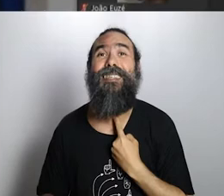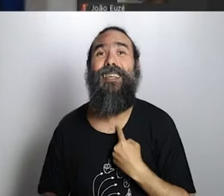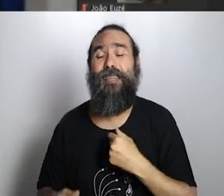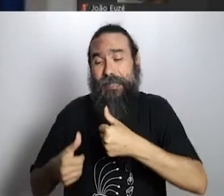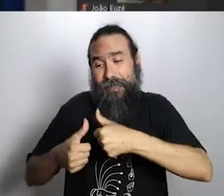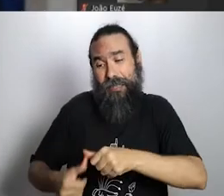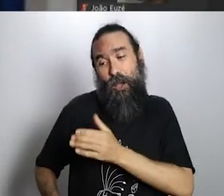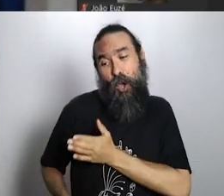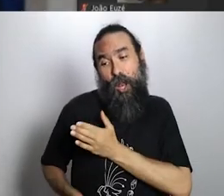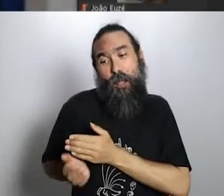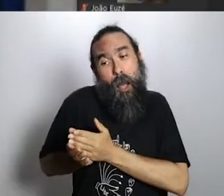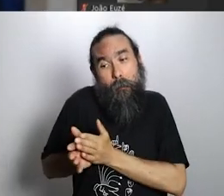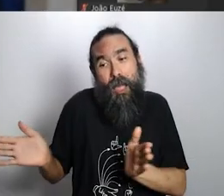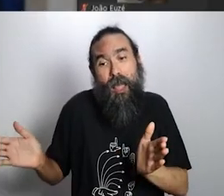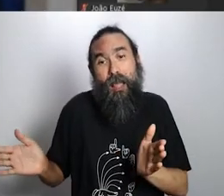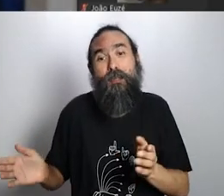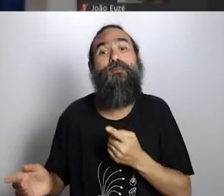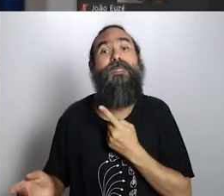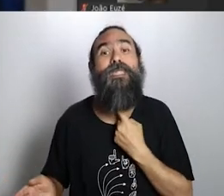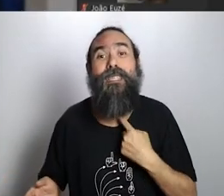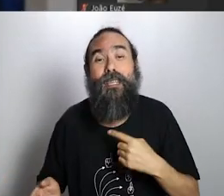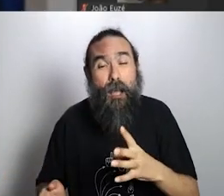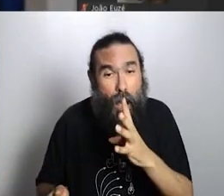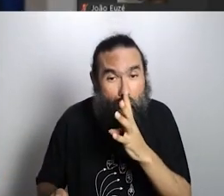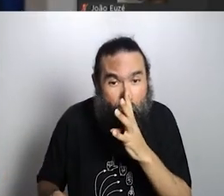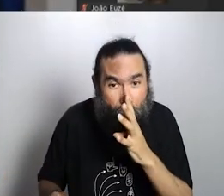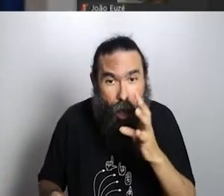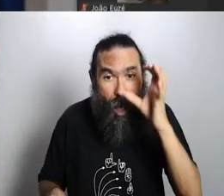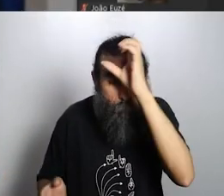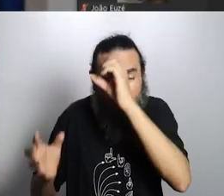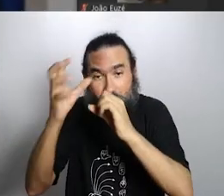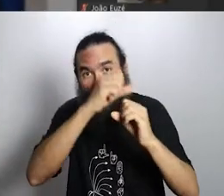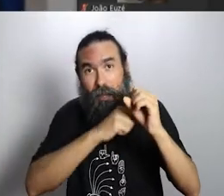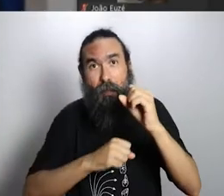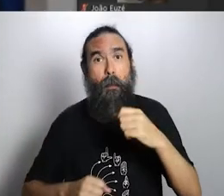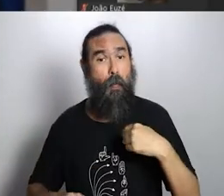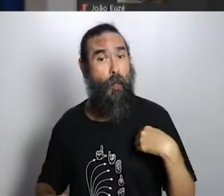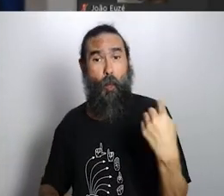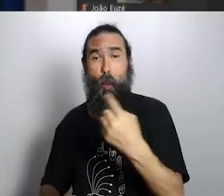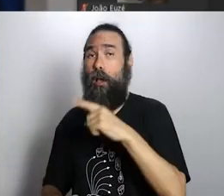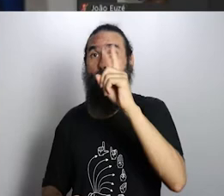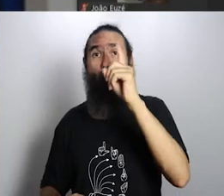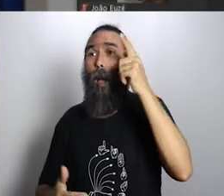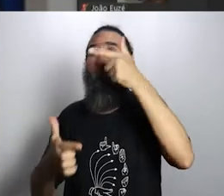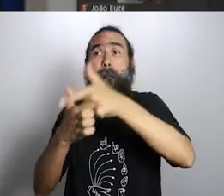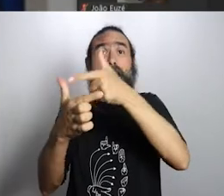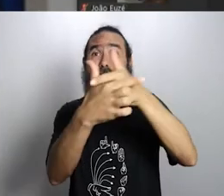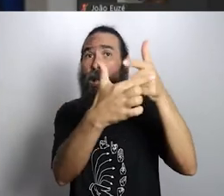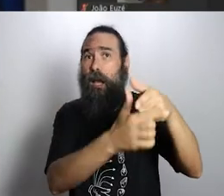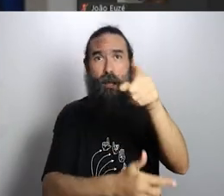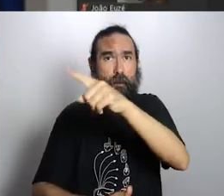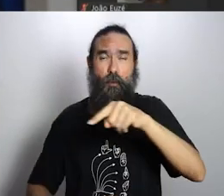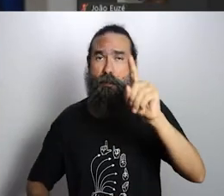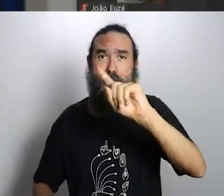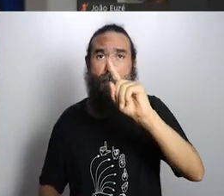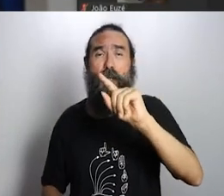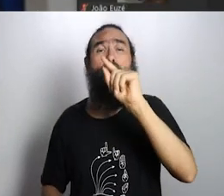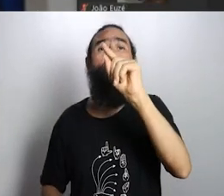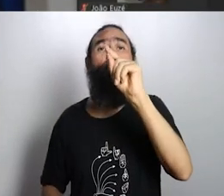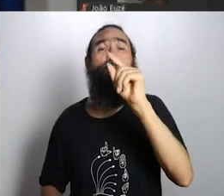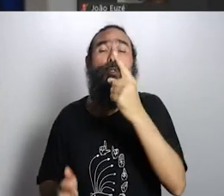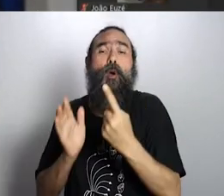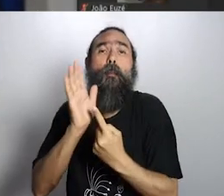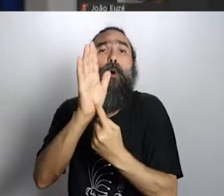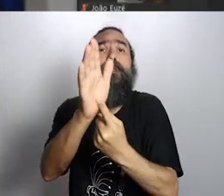aprender. Porque ninguém está puxando a orelha de ninguém. A gente está só falando que existe uma percepção diferente